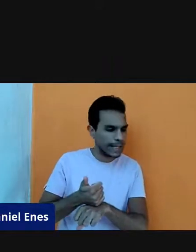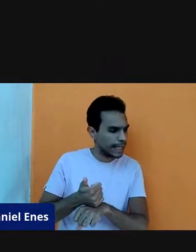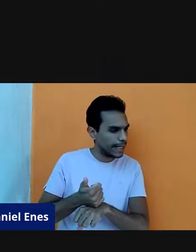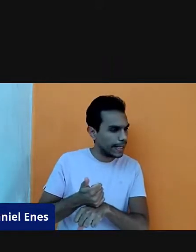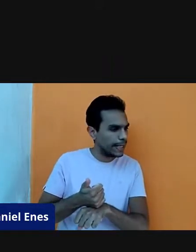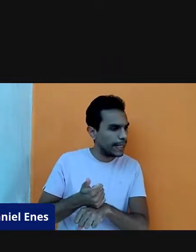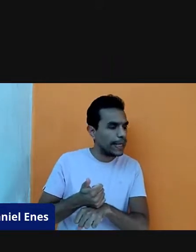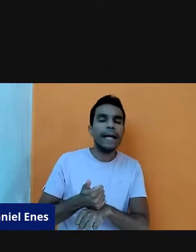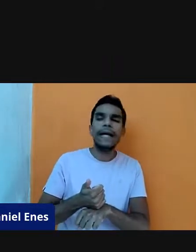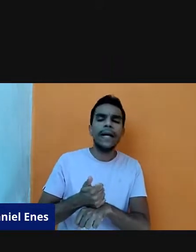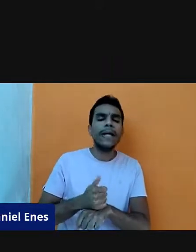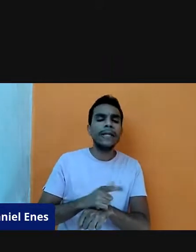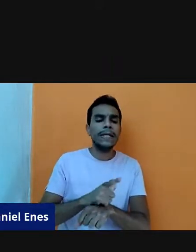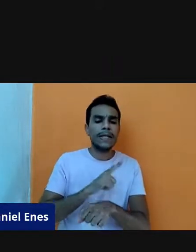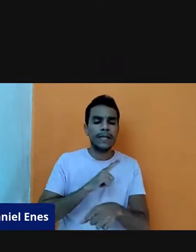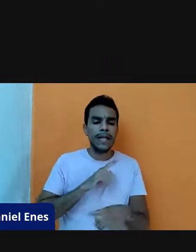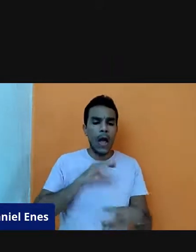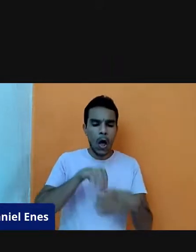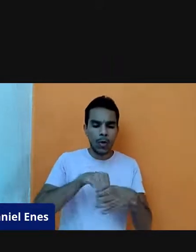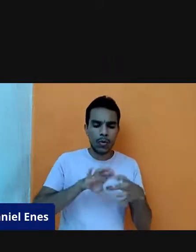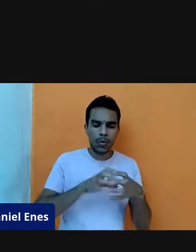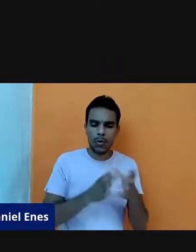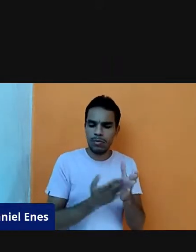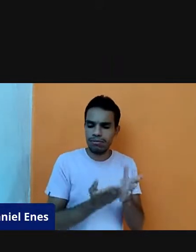na composição da revista.